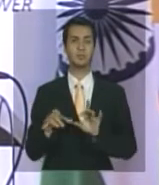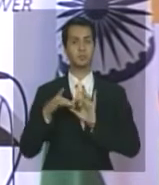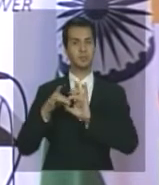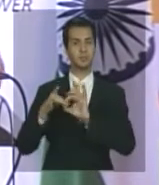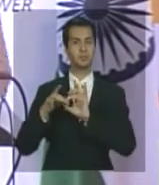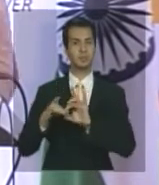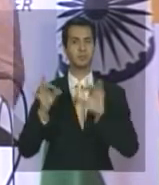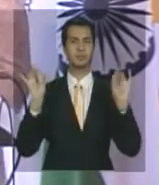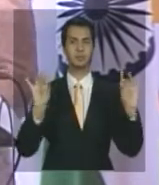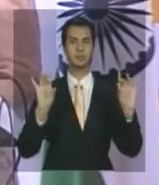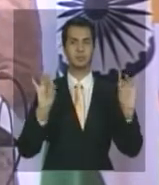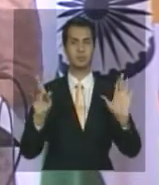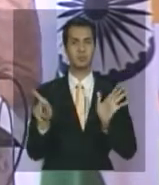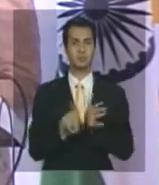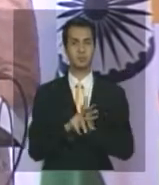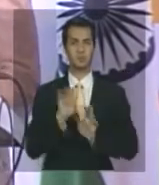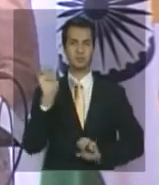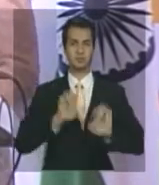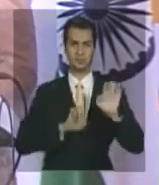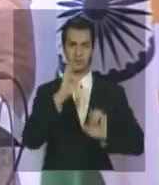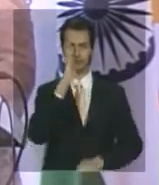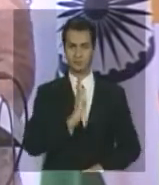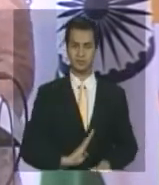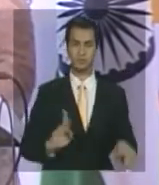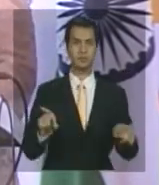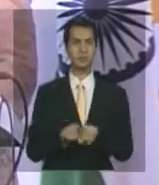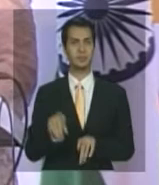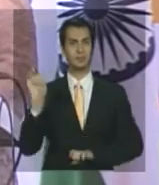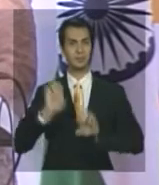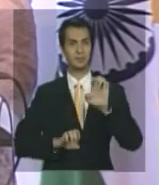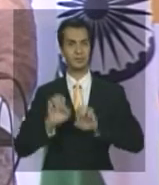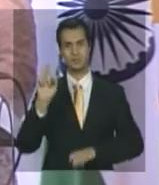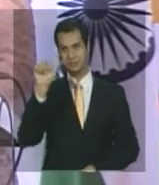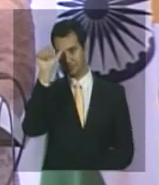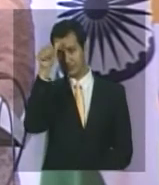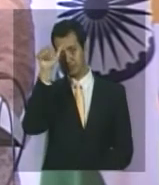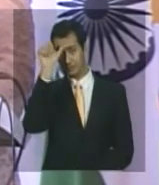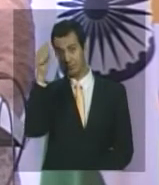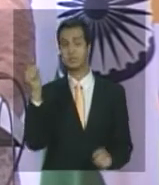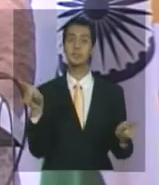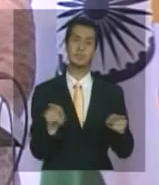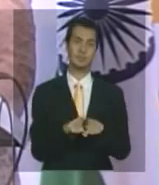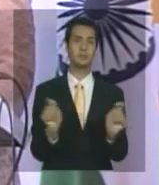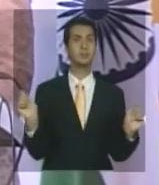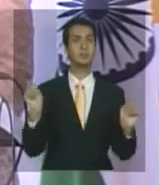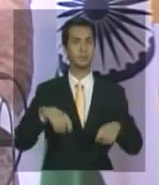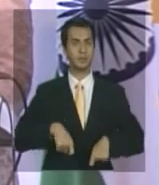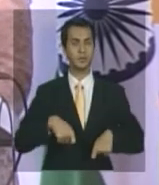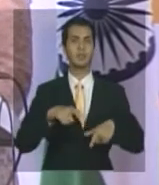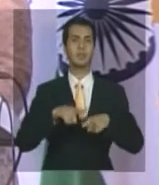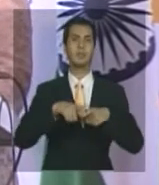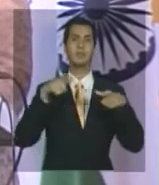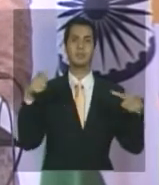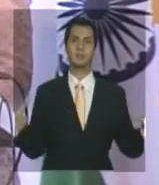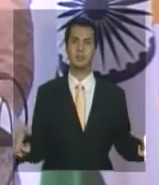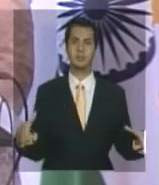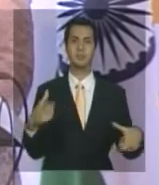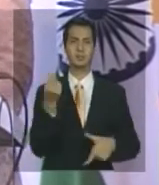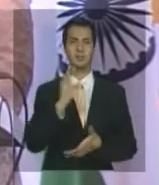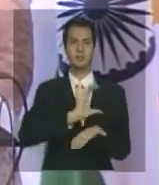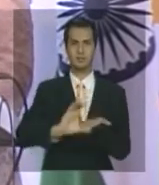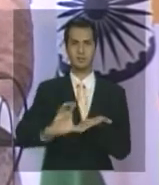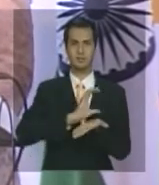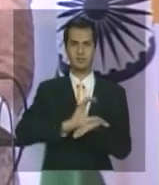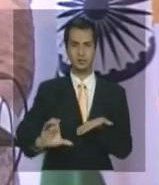empresas brasileiras e empresas indianas e que permitam uma ampliação do investimento